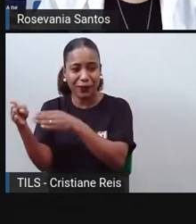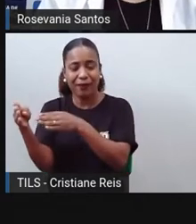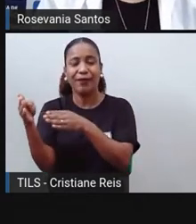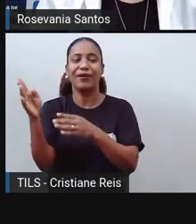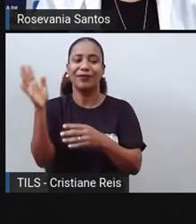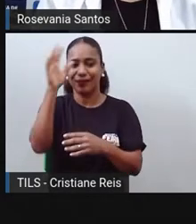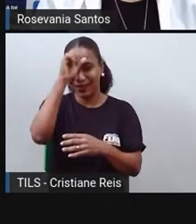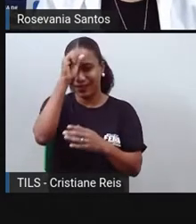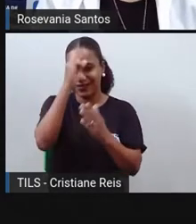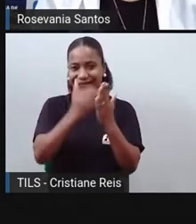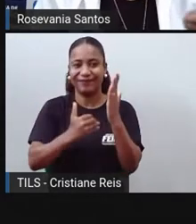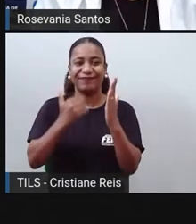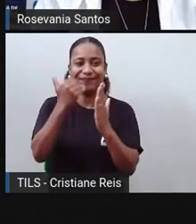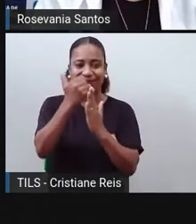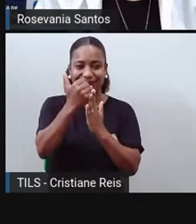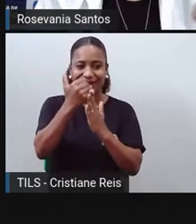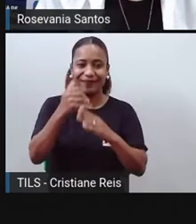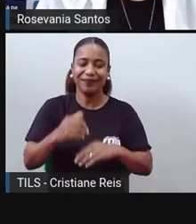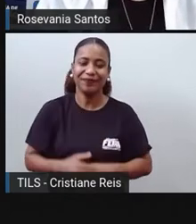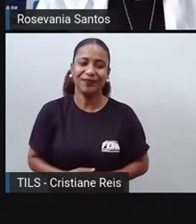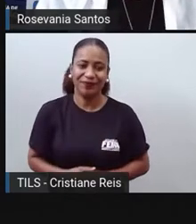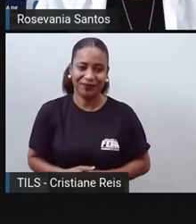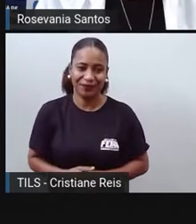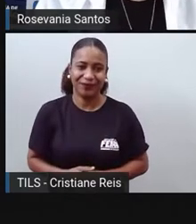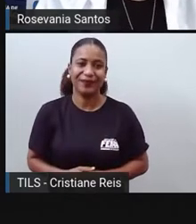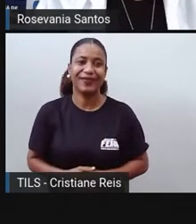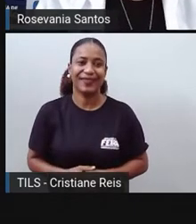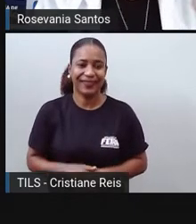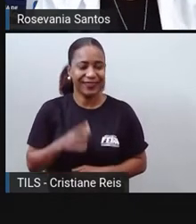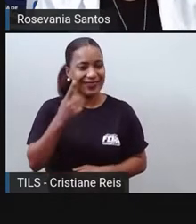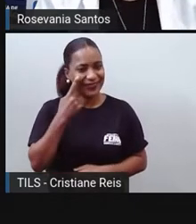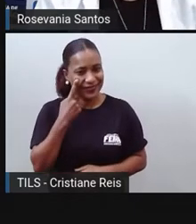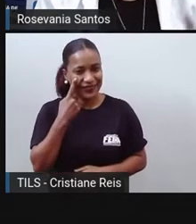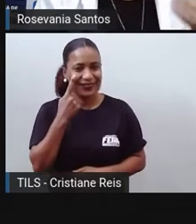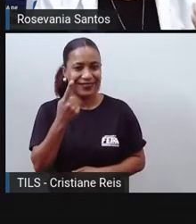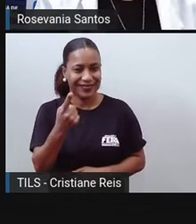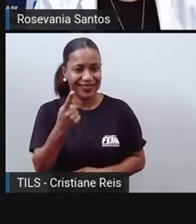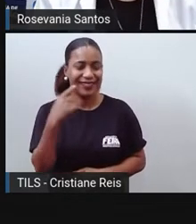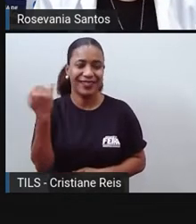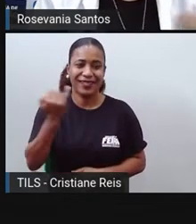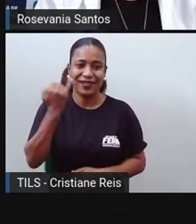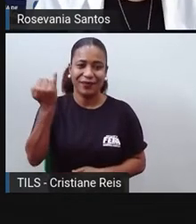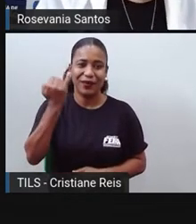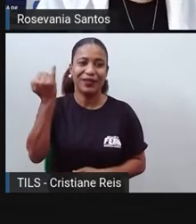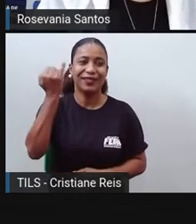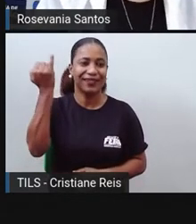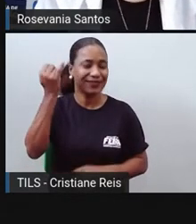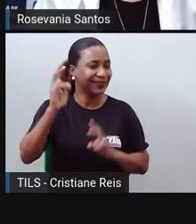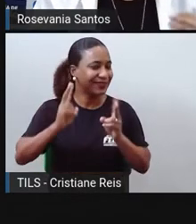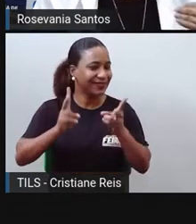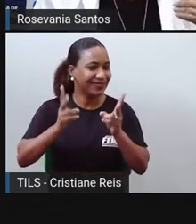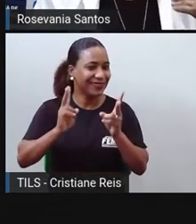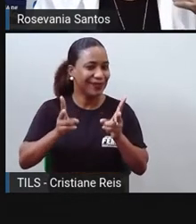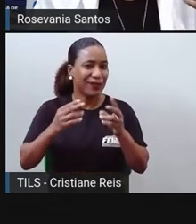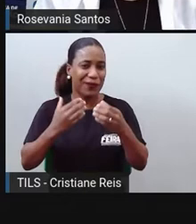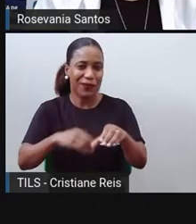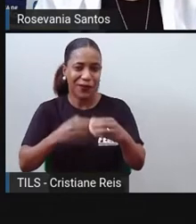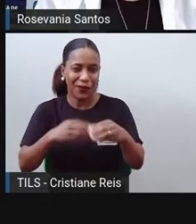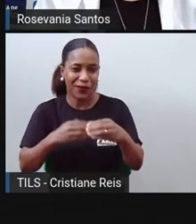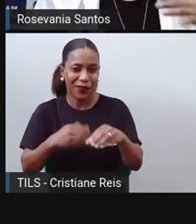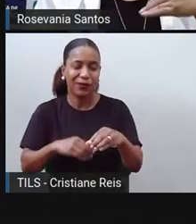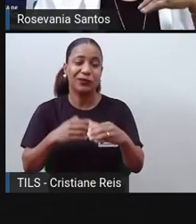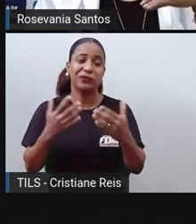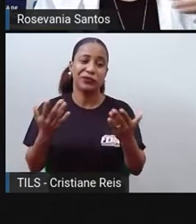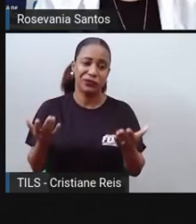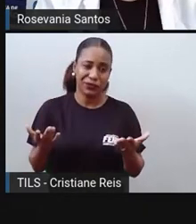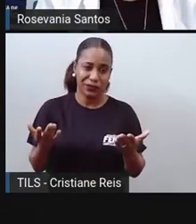vocês que estudam o Oriente Médio, sempre é figurinha tarimbada e recorrente em provas, em concursos.